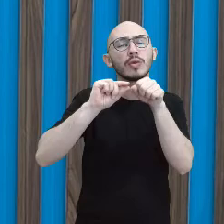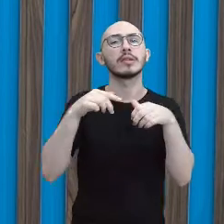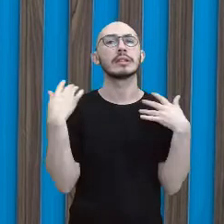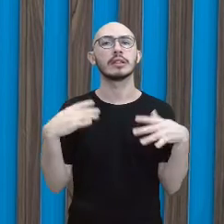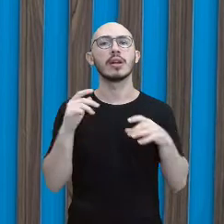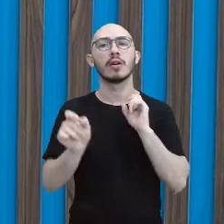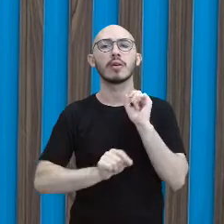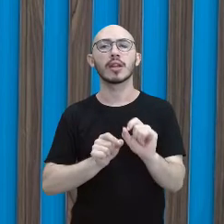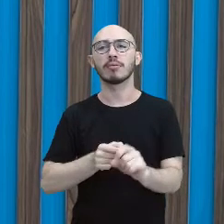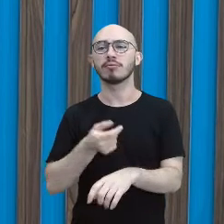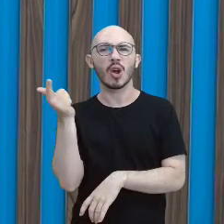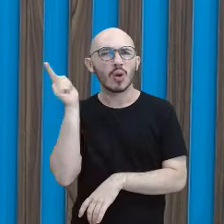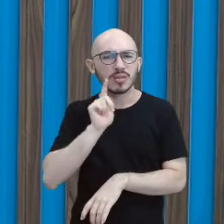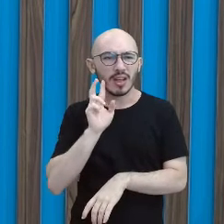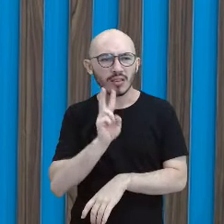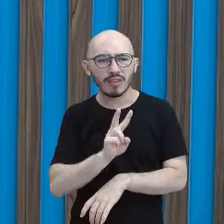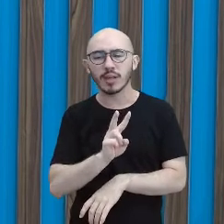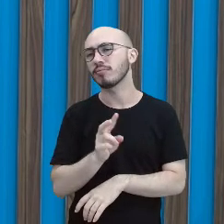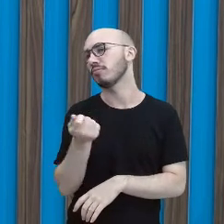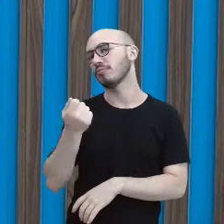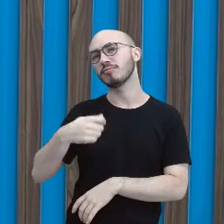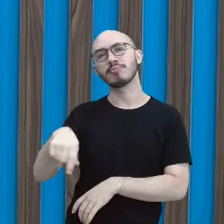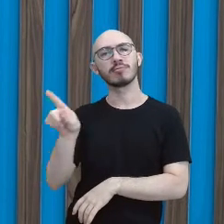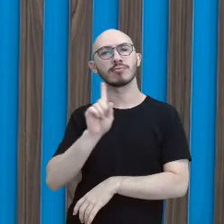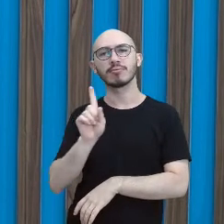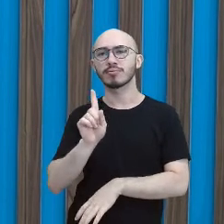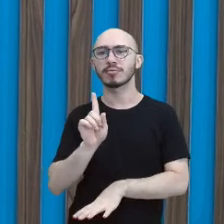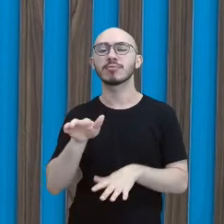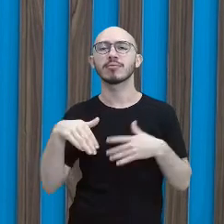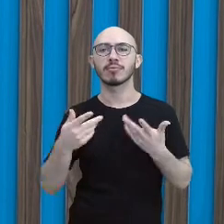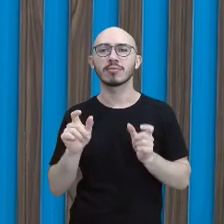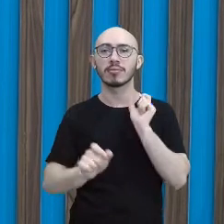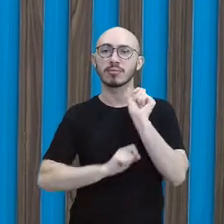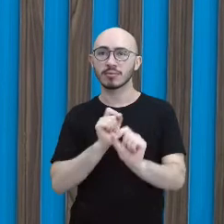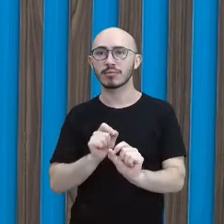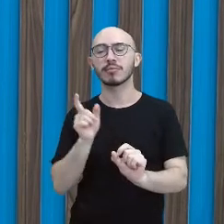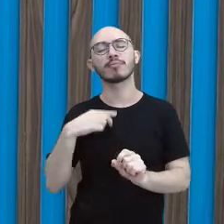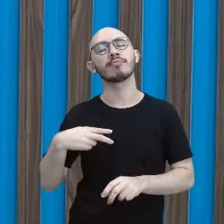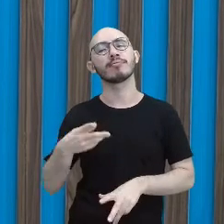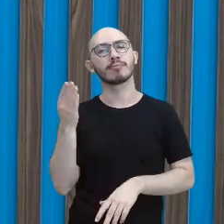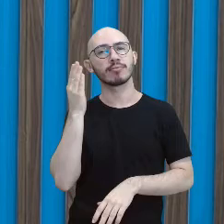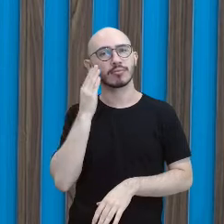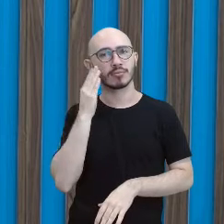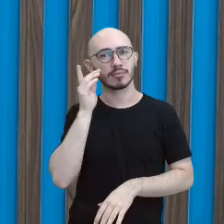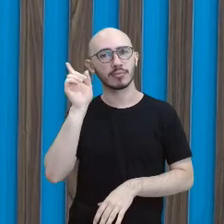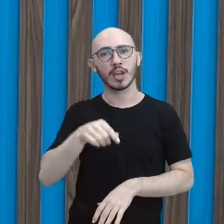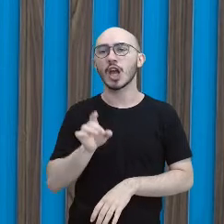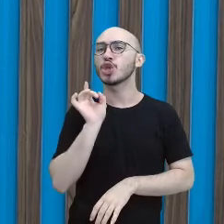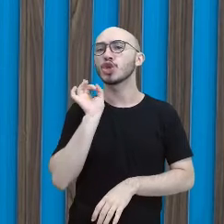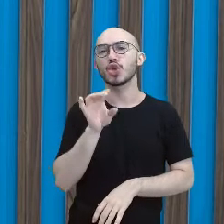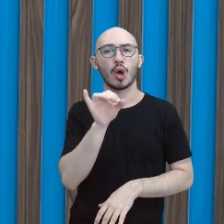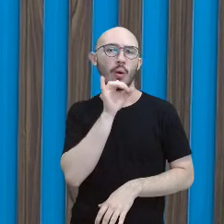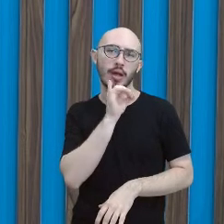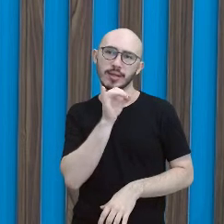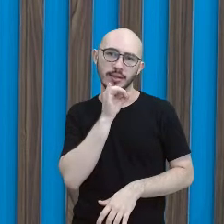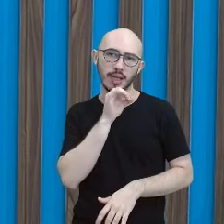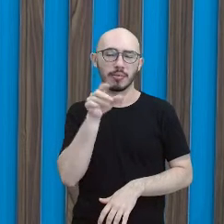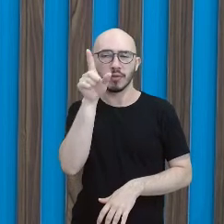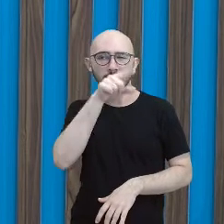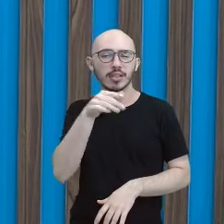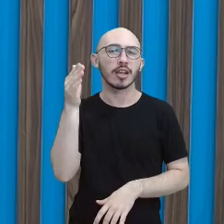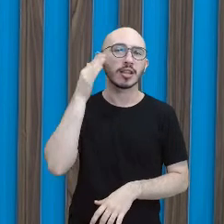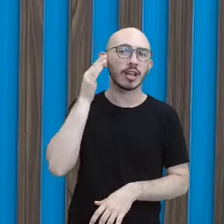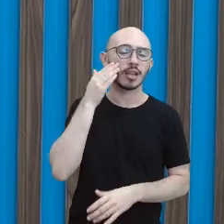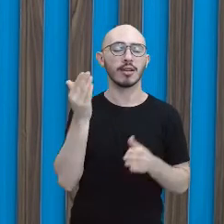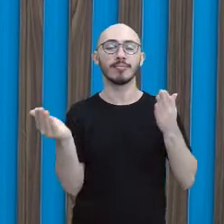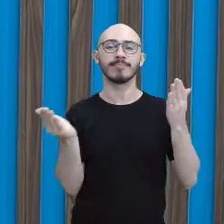a gente não ia nem conseguir ver esse vírus, né? Então, percebe que ali foi realmente meramente ilustrativo para você ter uma noção de